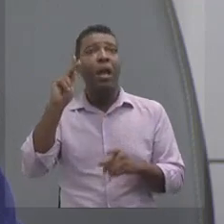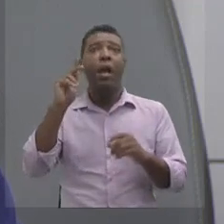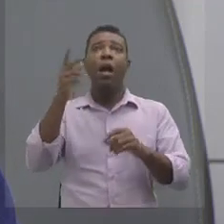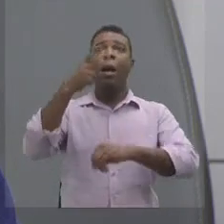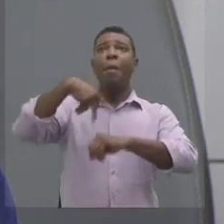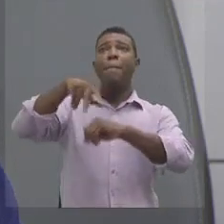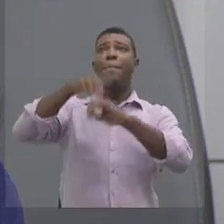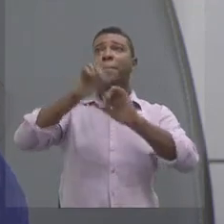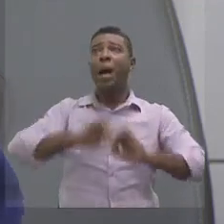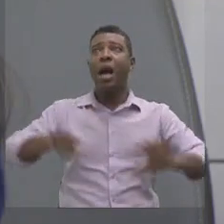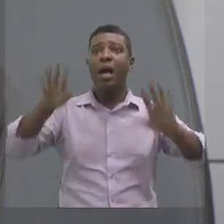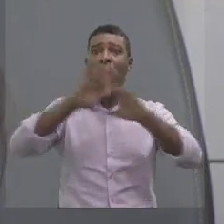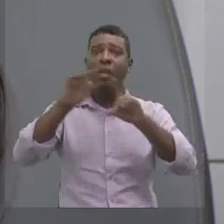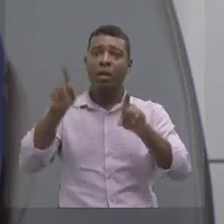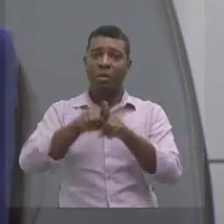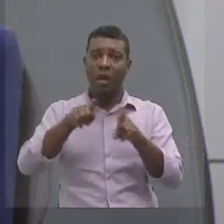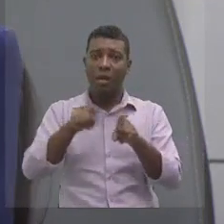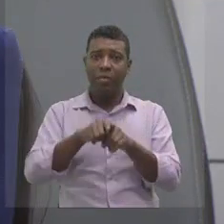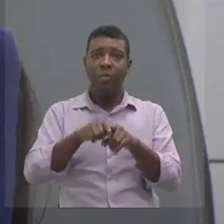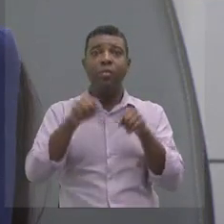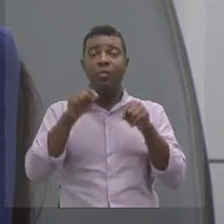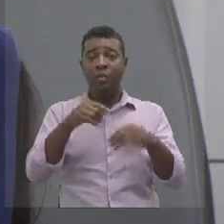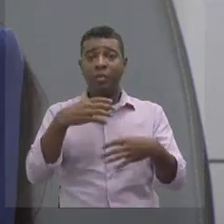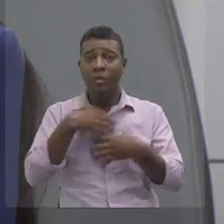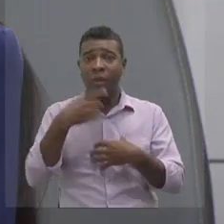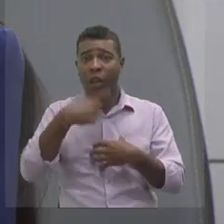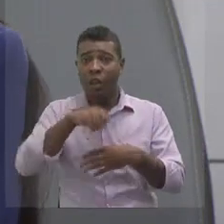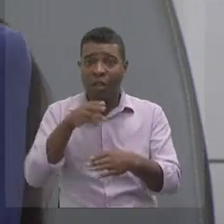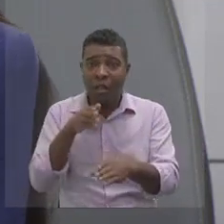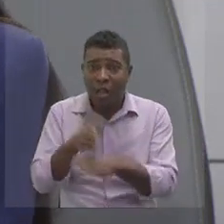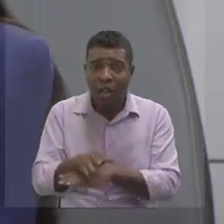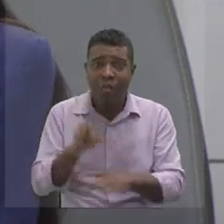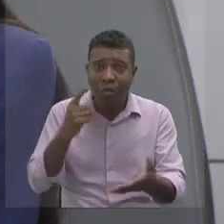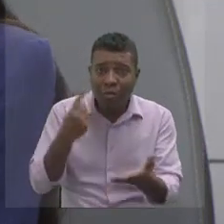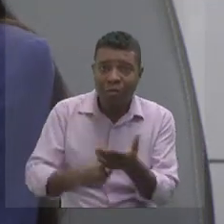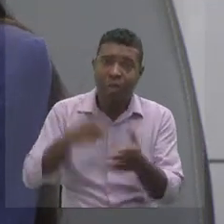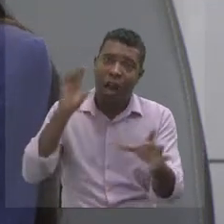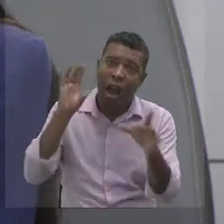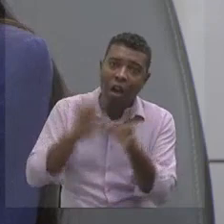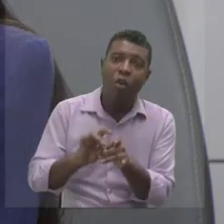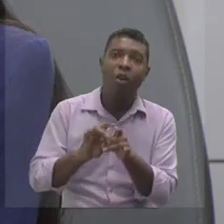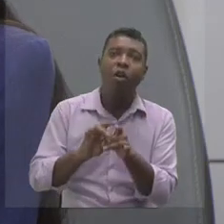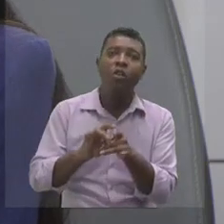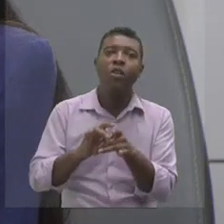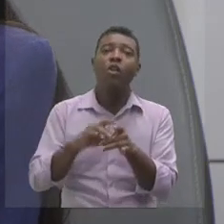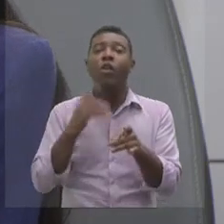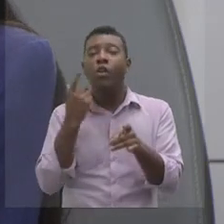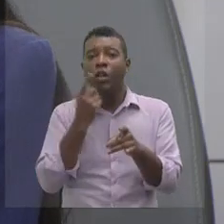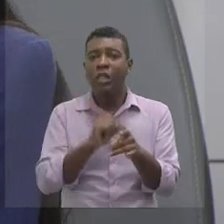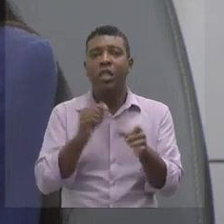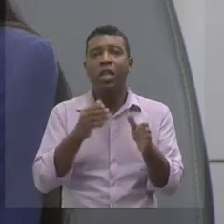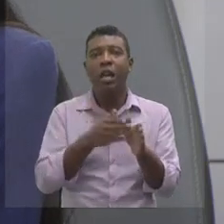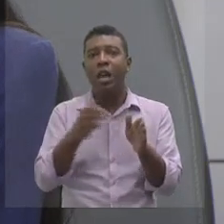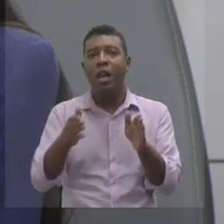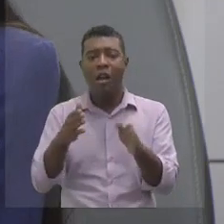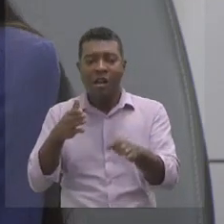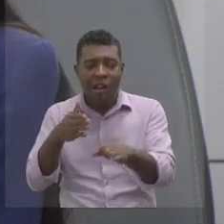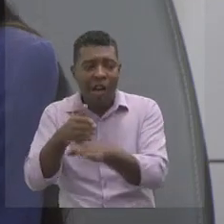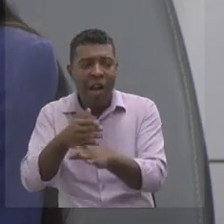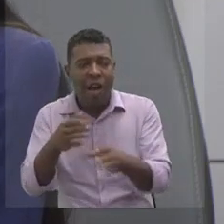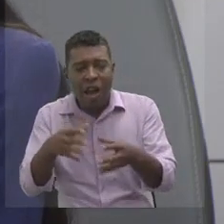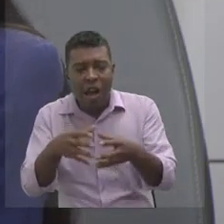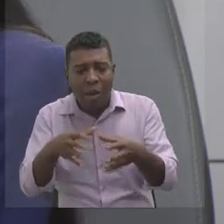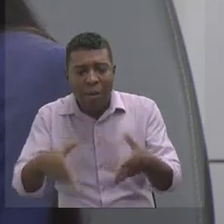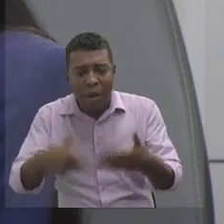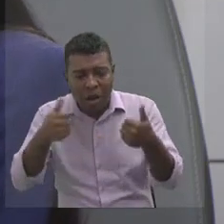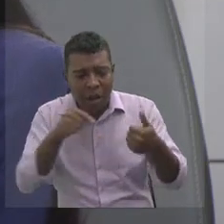Nós entramos num acordo para que pudesse ser estendido uma intervenção não só a partir do trecho do